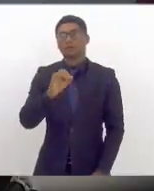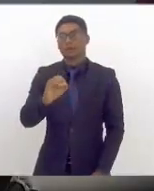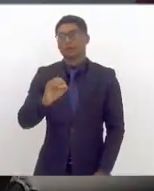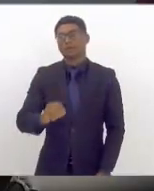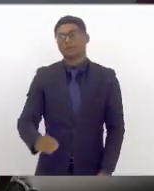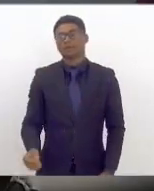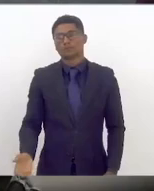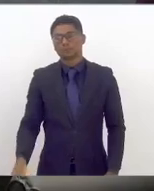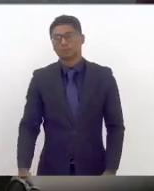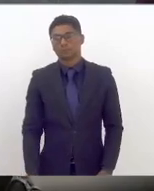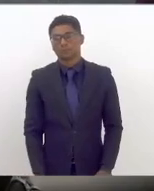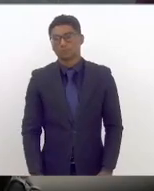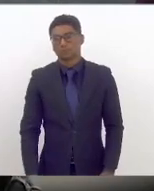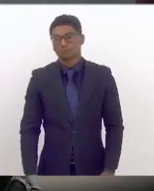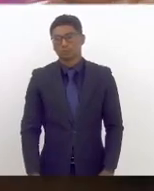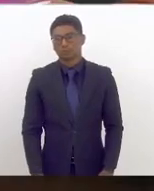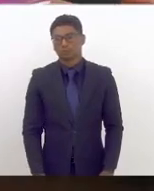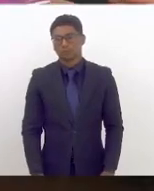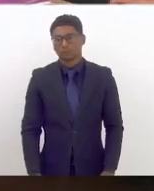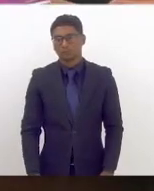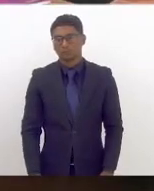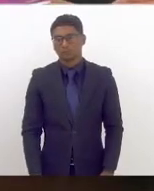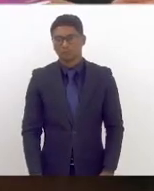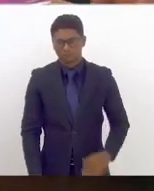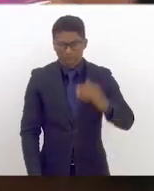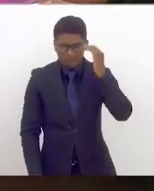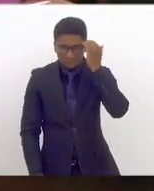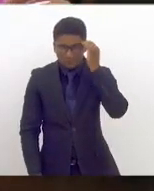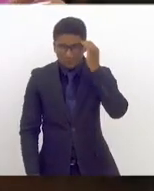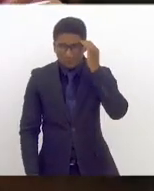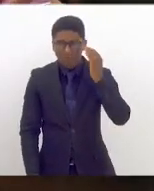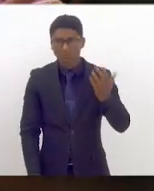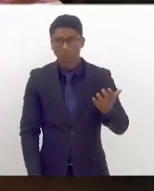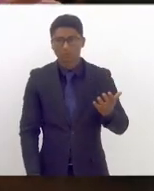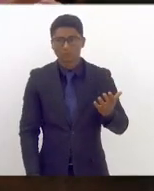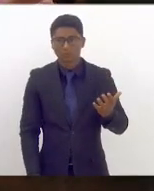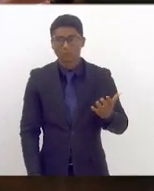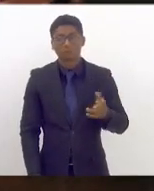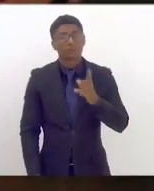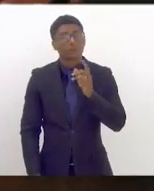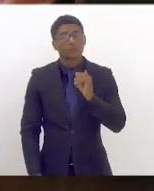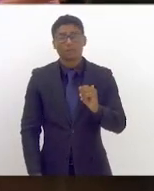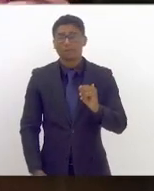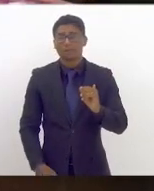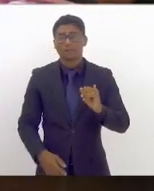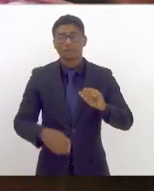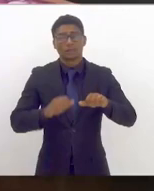presidente o interior é só para deixar claro